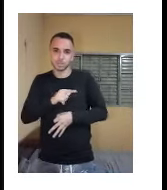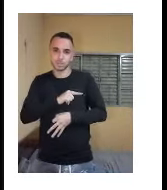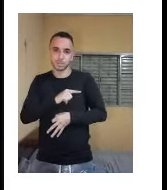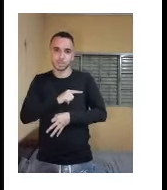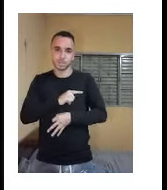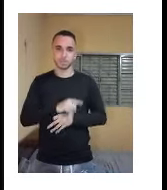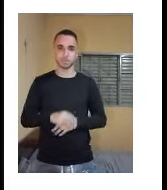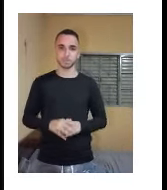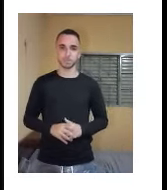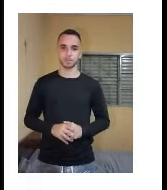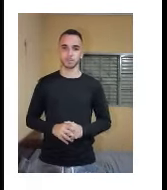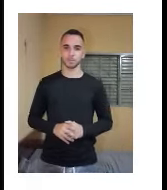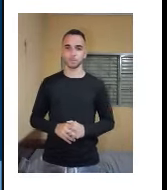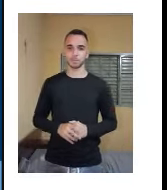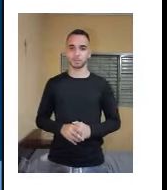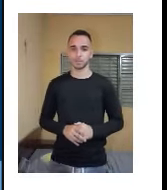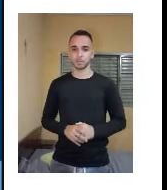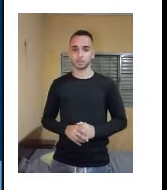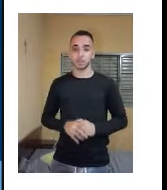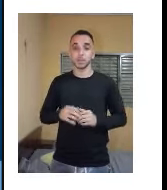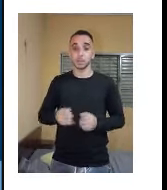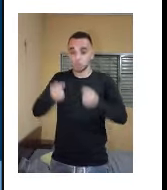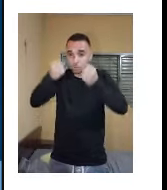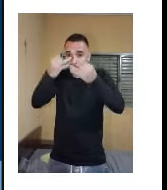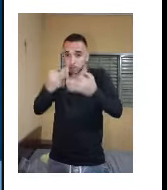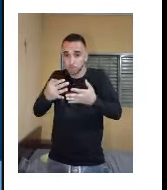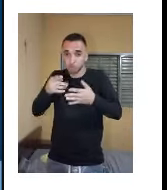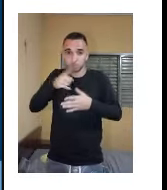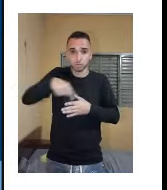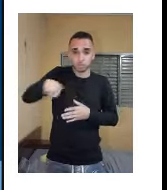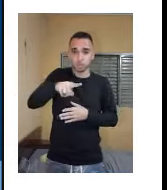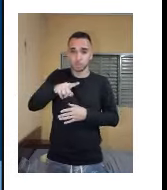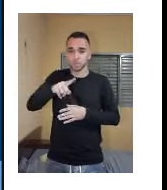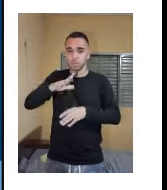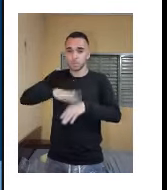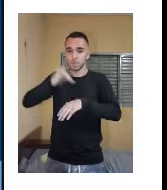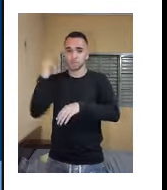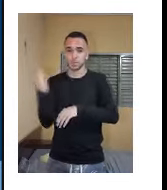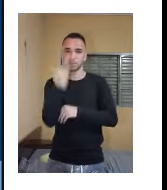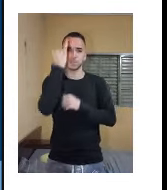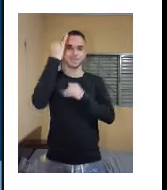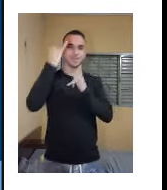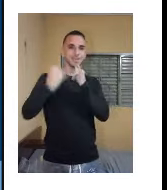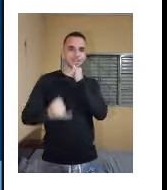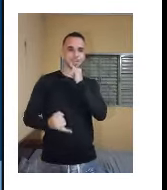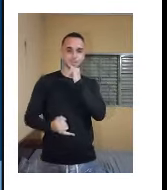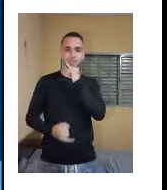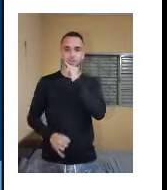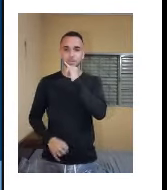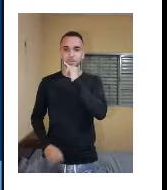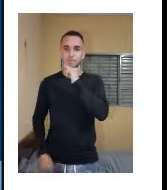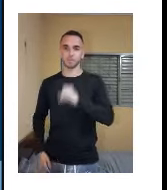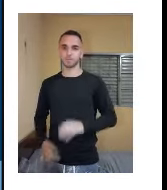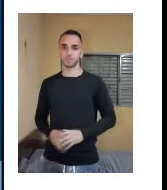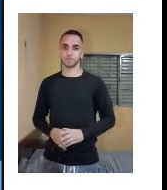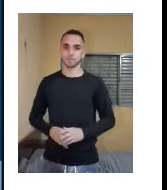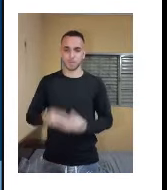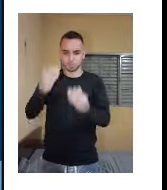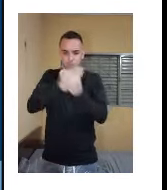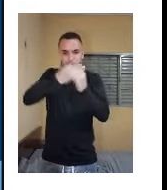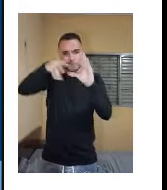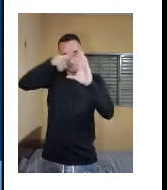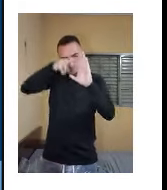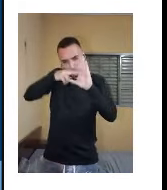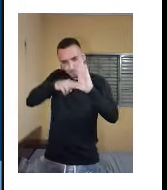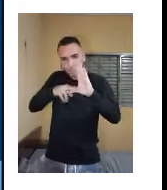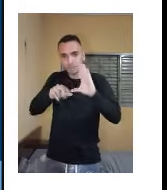conclusões. E uma das principais conclusões, do qual esse relatório é bastante enfático, é